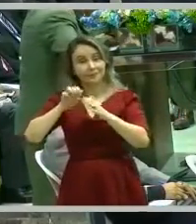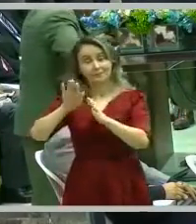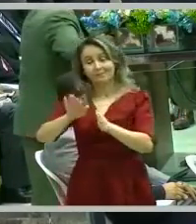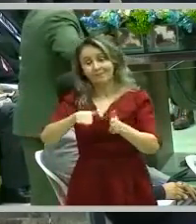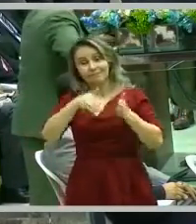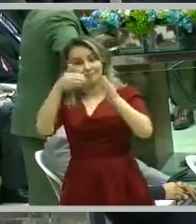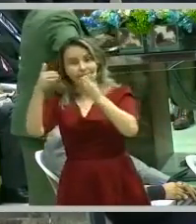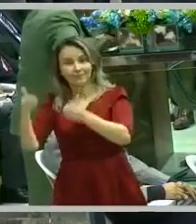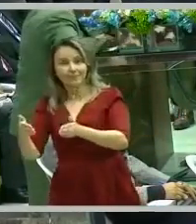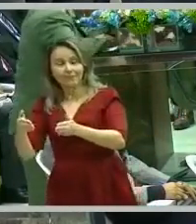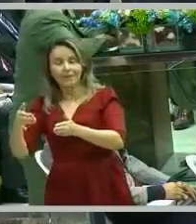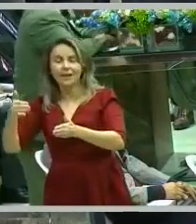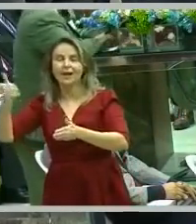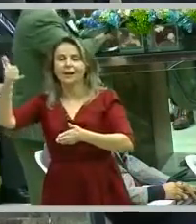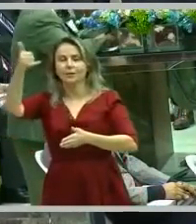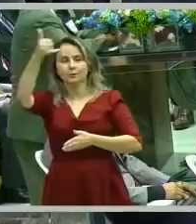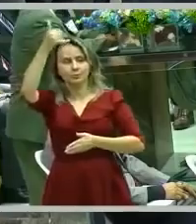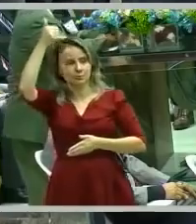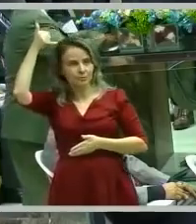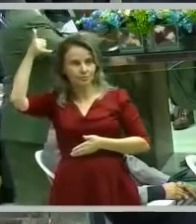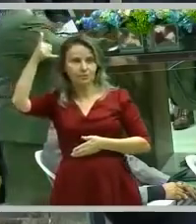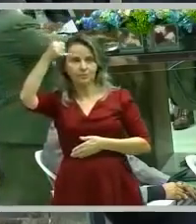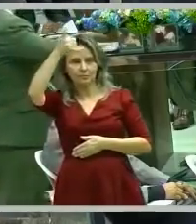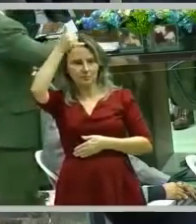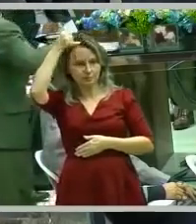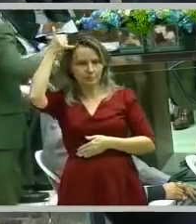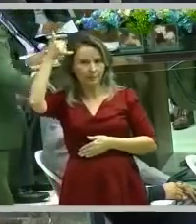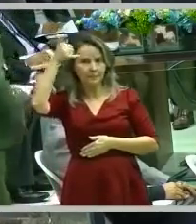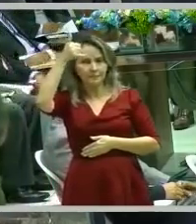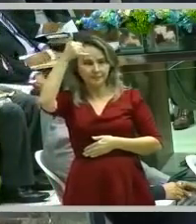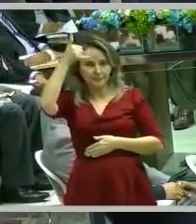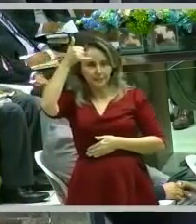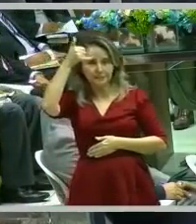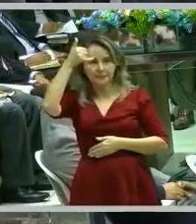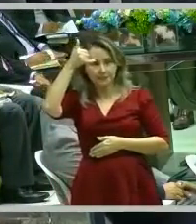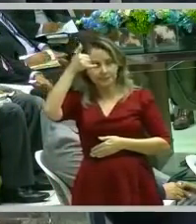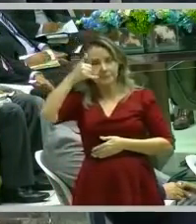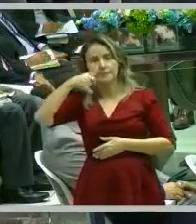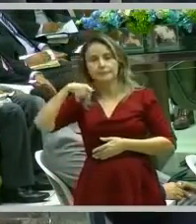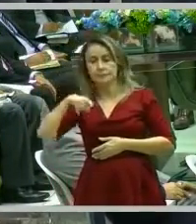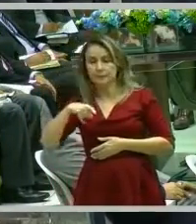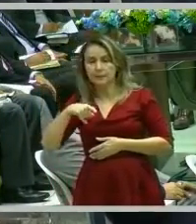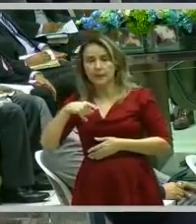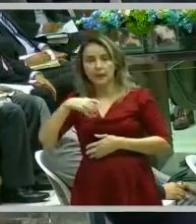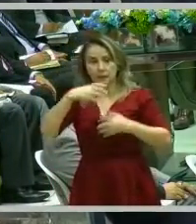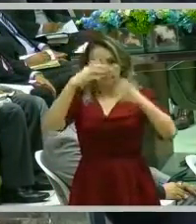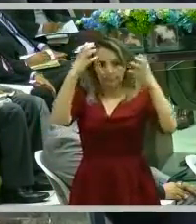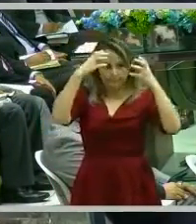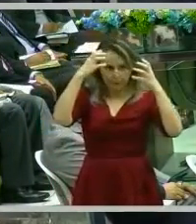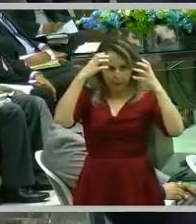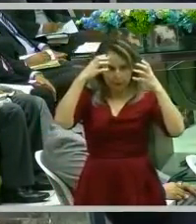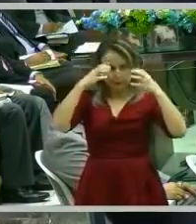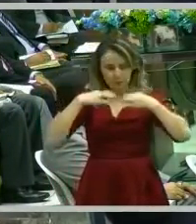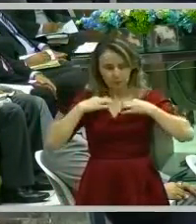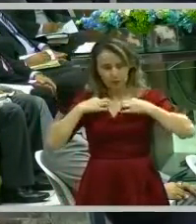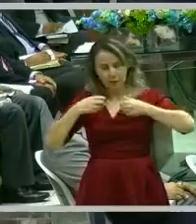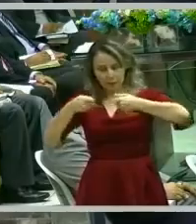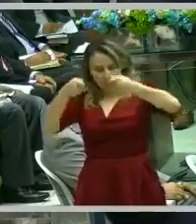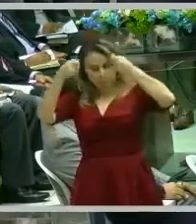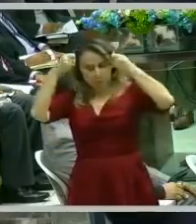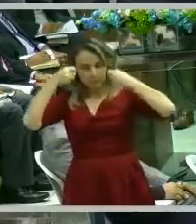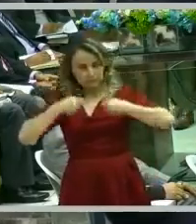irmãos? A unção. A unção era após o banho e era após o revestimento da